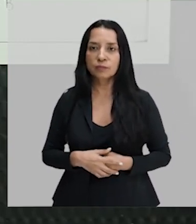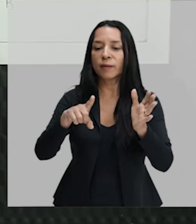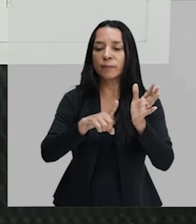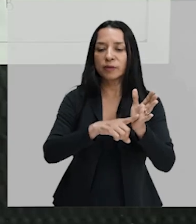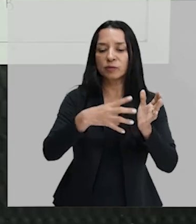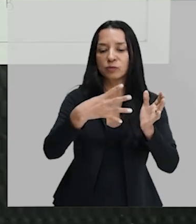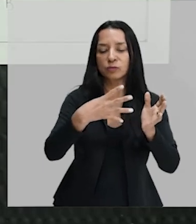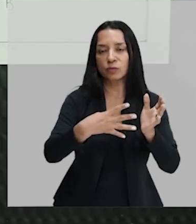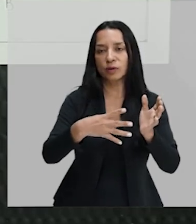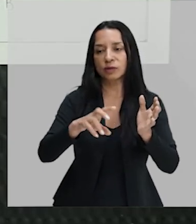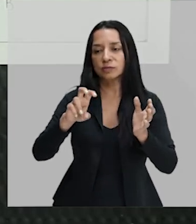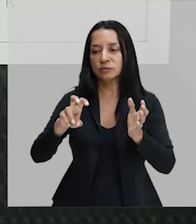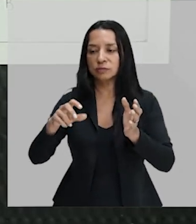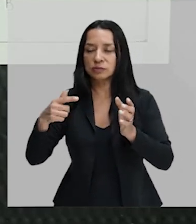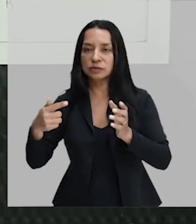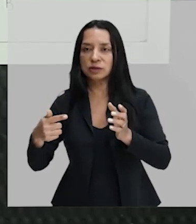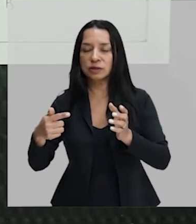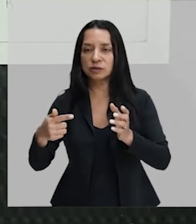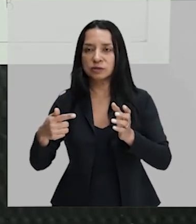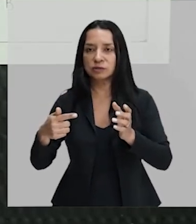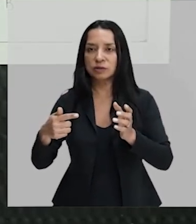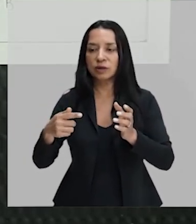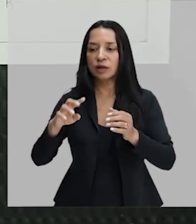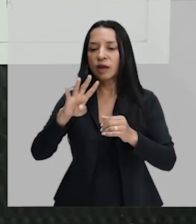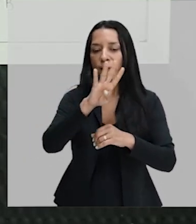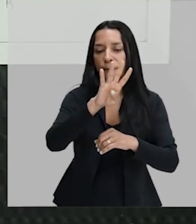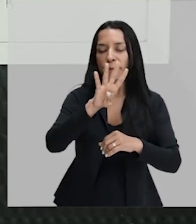7. E o menos 9 fica 9.